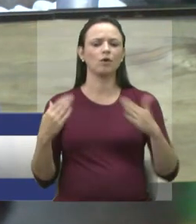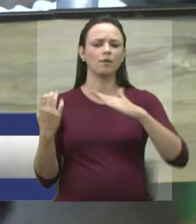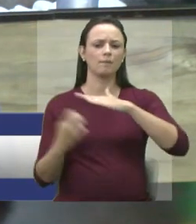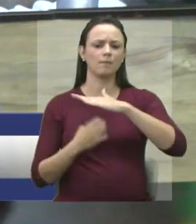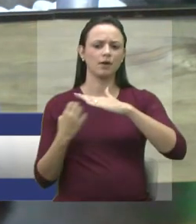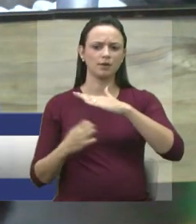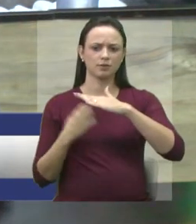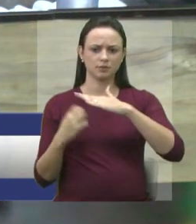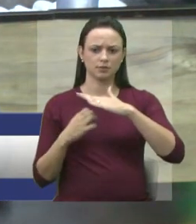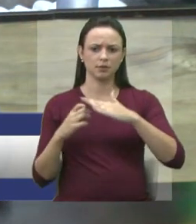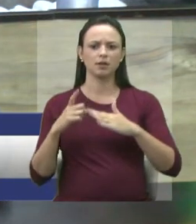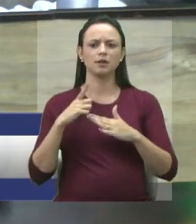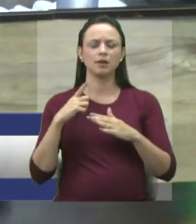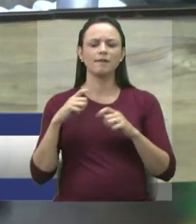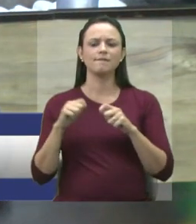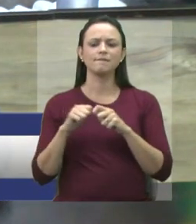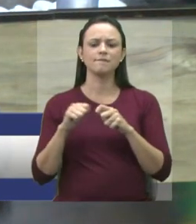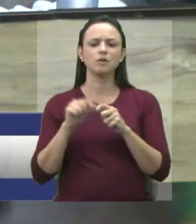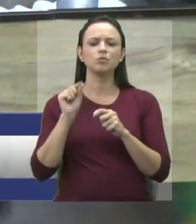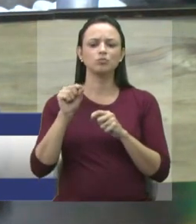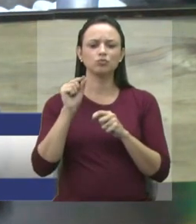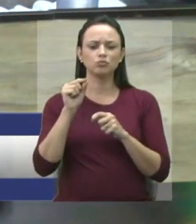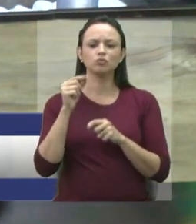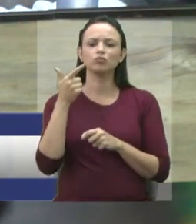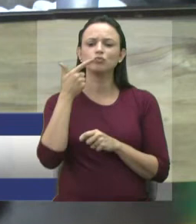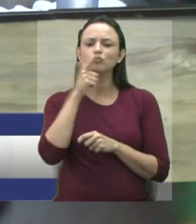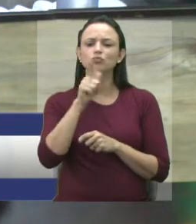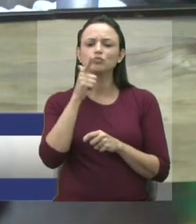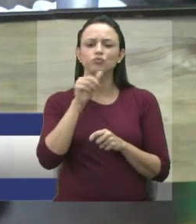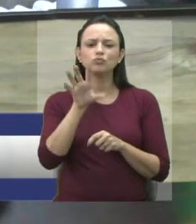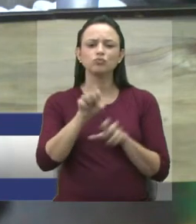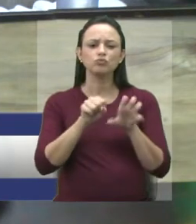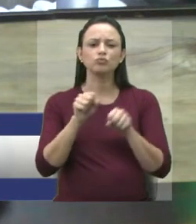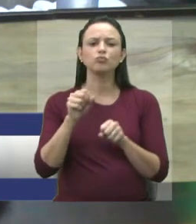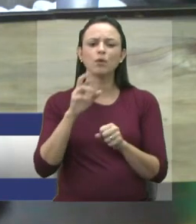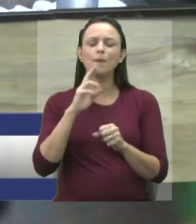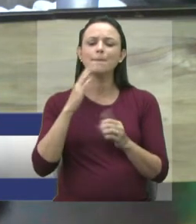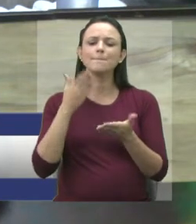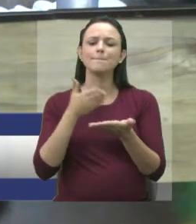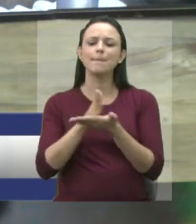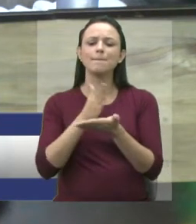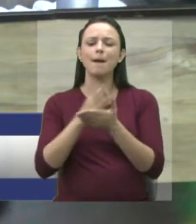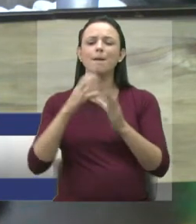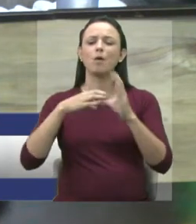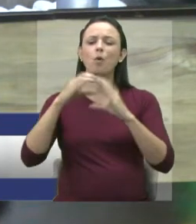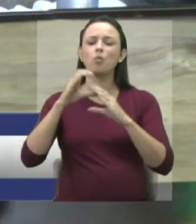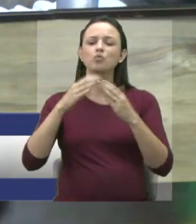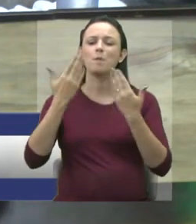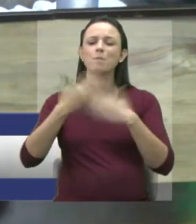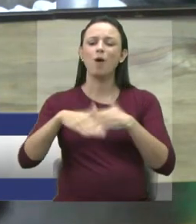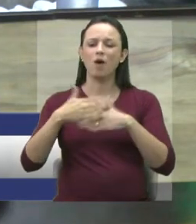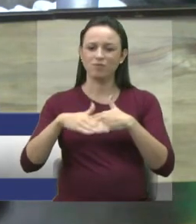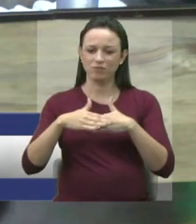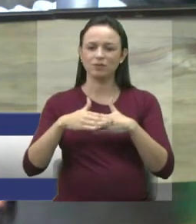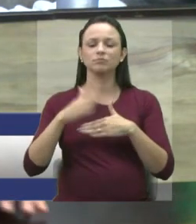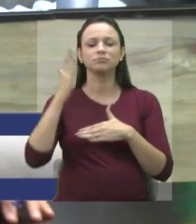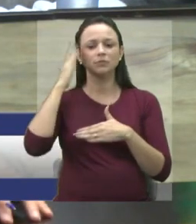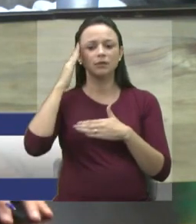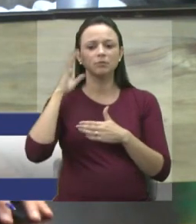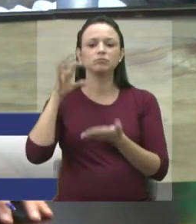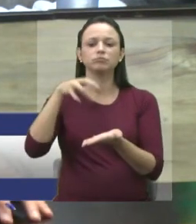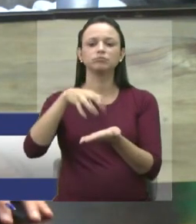e coordena a apuração de resultados das provas dos concursos públicos para os cargos